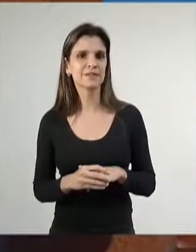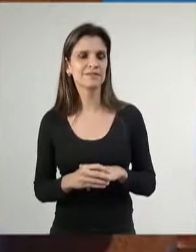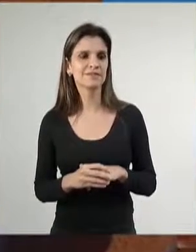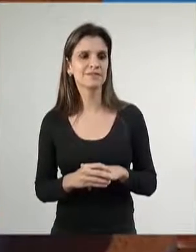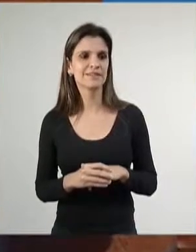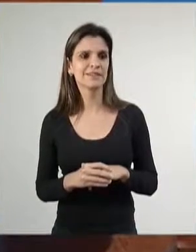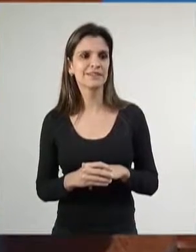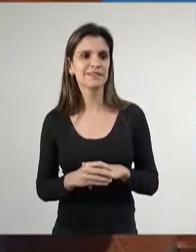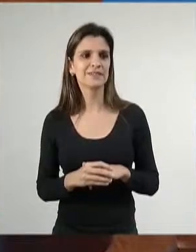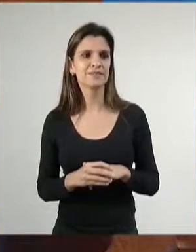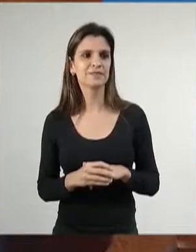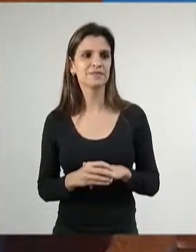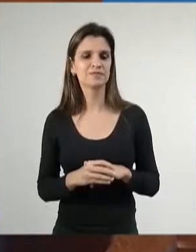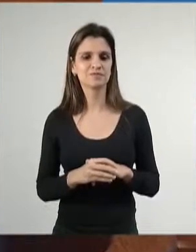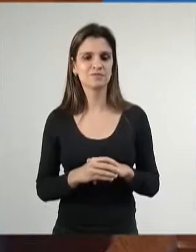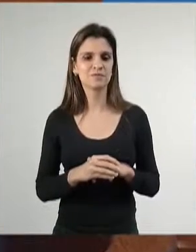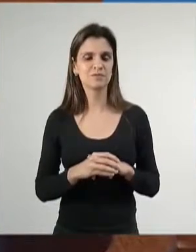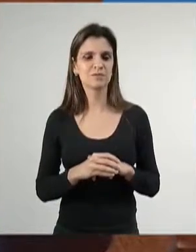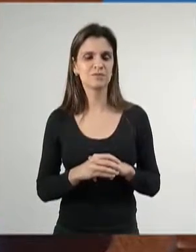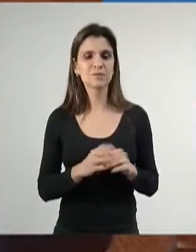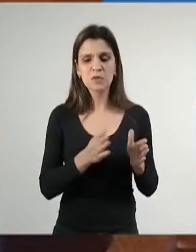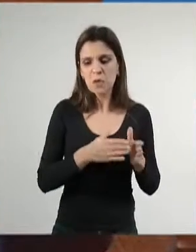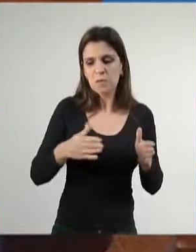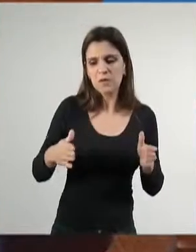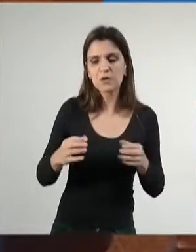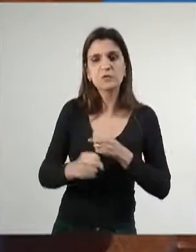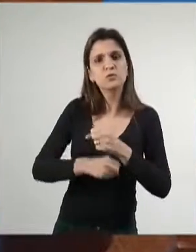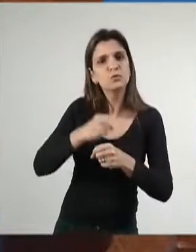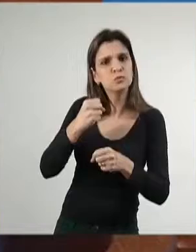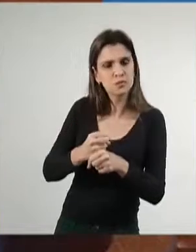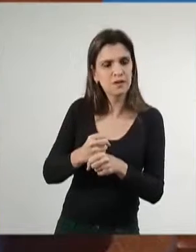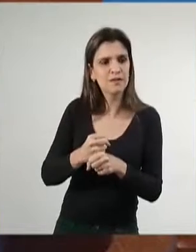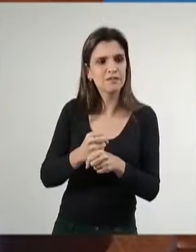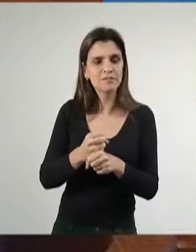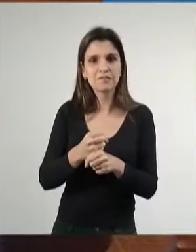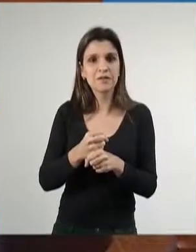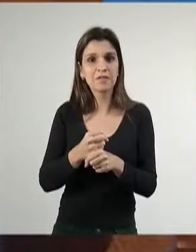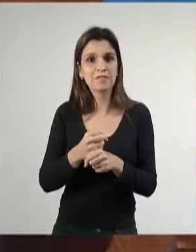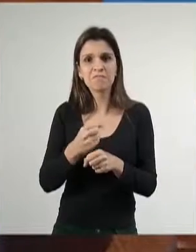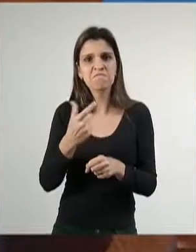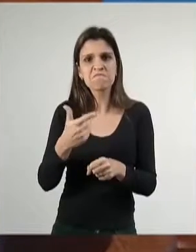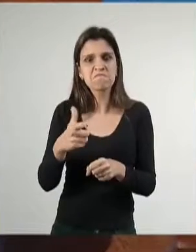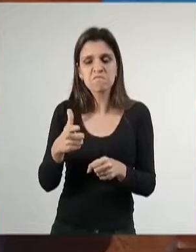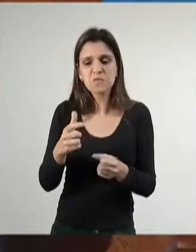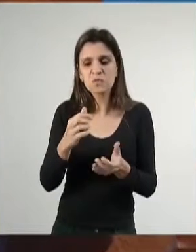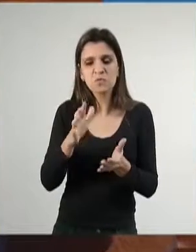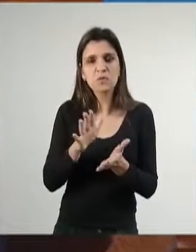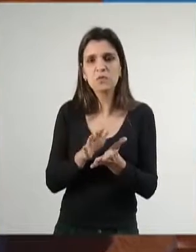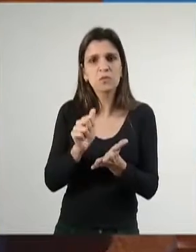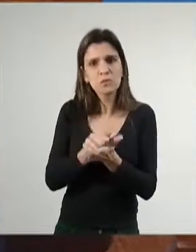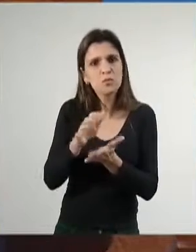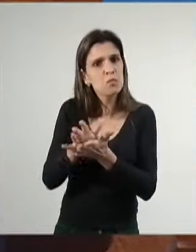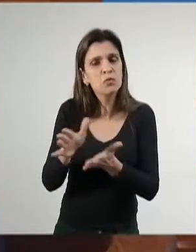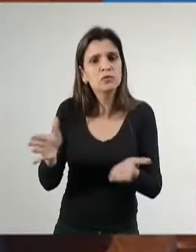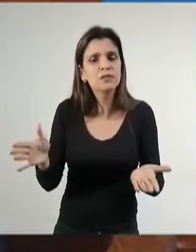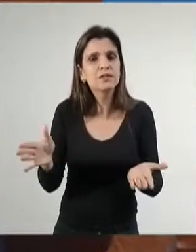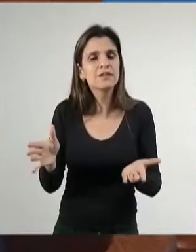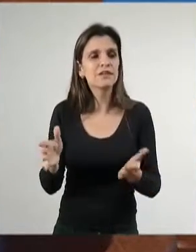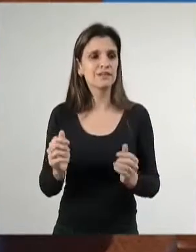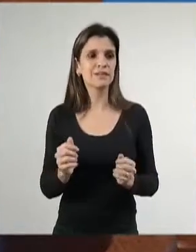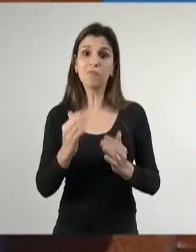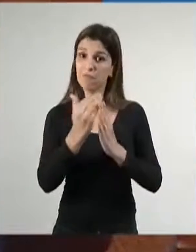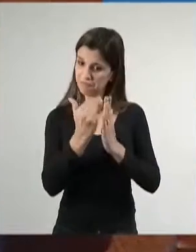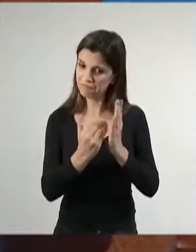trânsito, durante um ano você vai ter uma determinada faixa de desconto. Se tiver durante os últimos 2 anos,